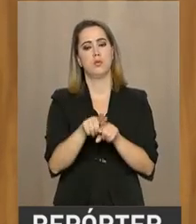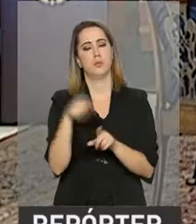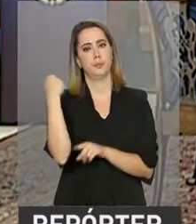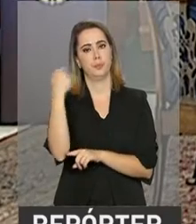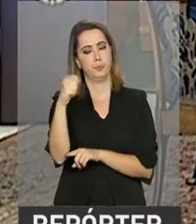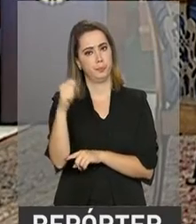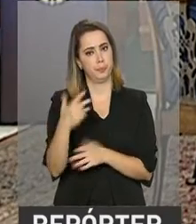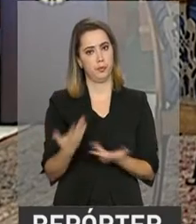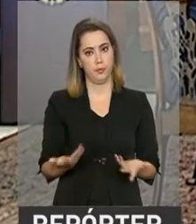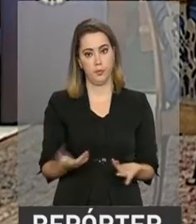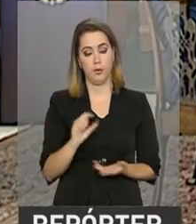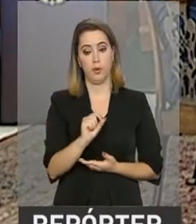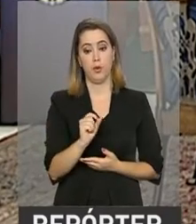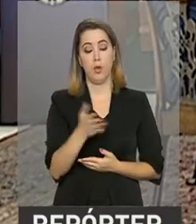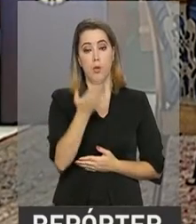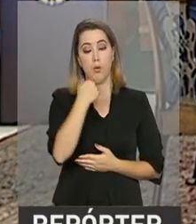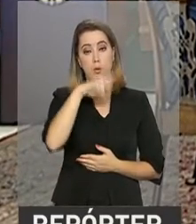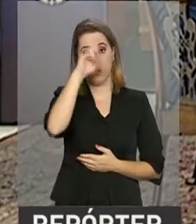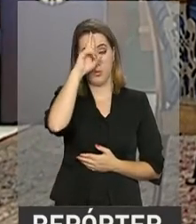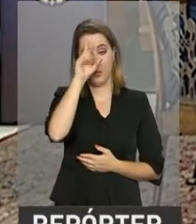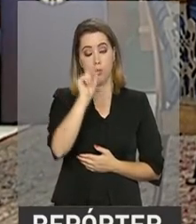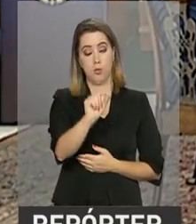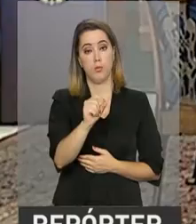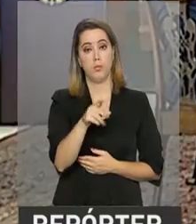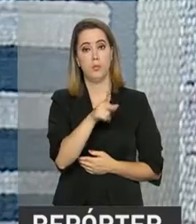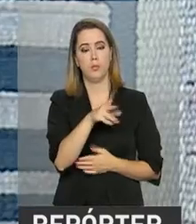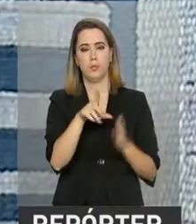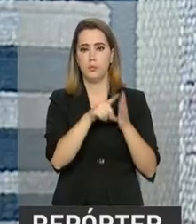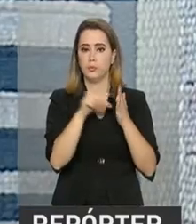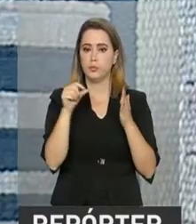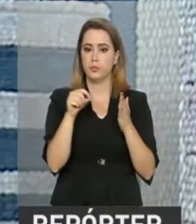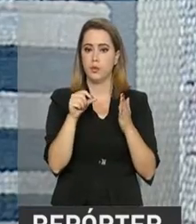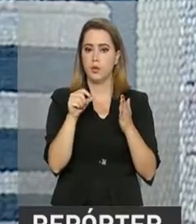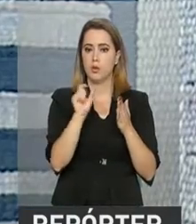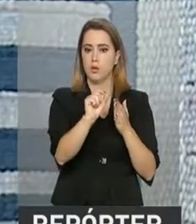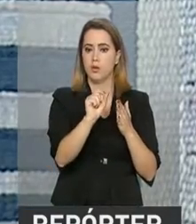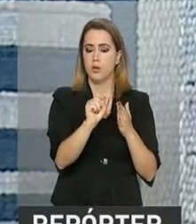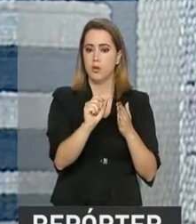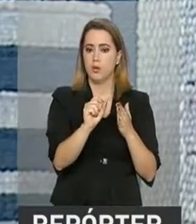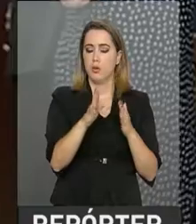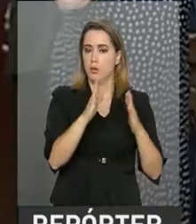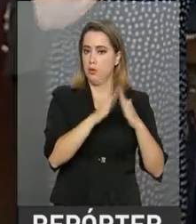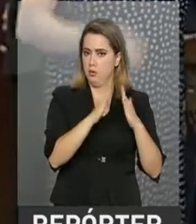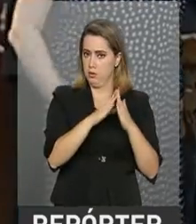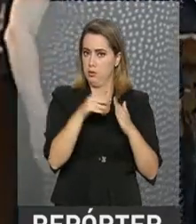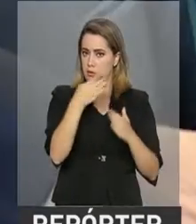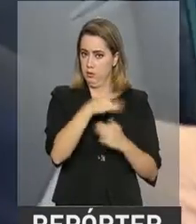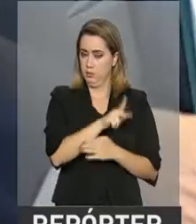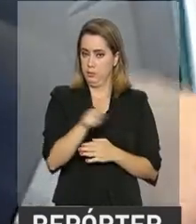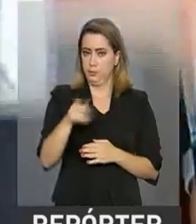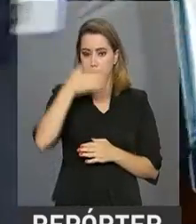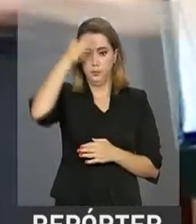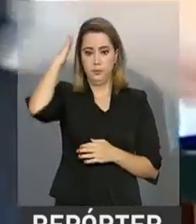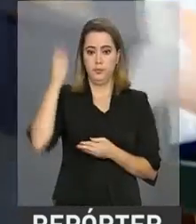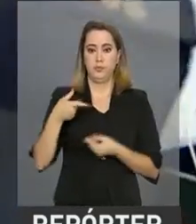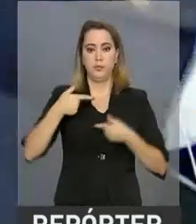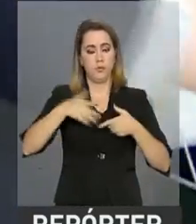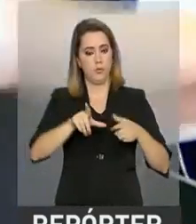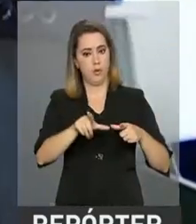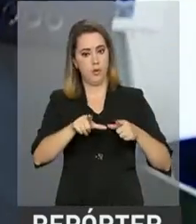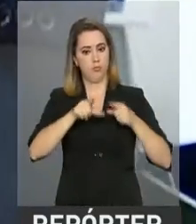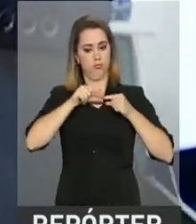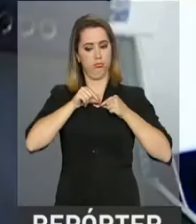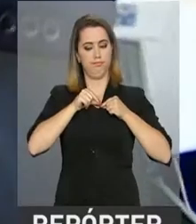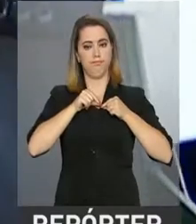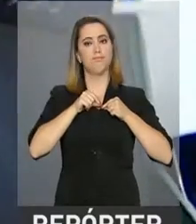já no almoço no palácio do itamaraty oferecido pelo governo brasileiro matri recebeu a condecoração do